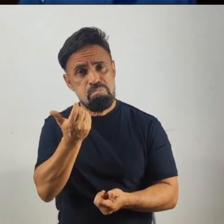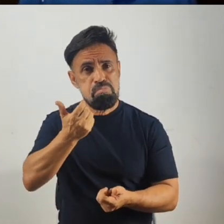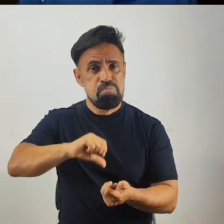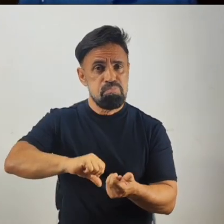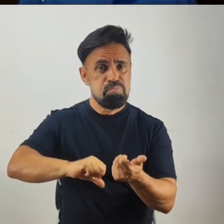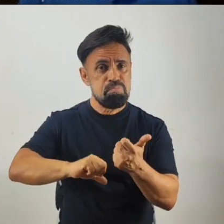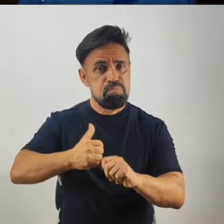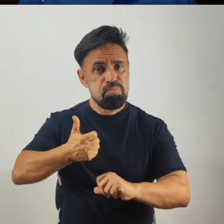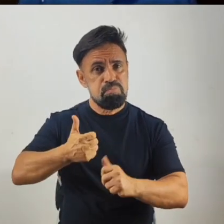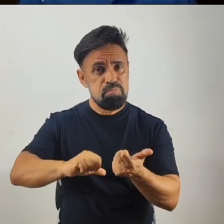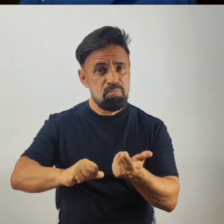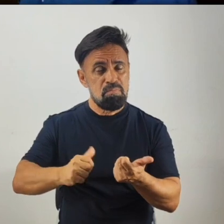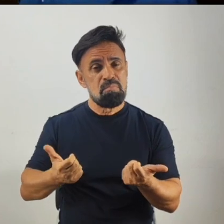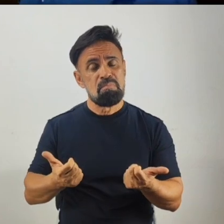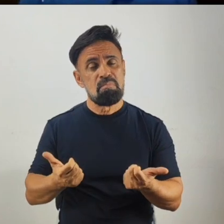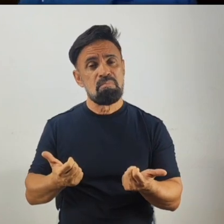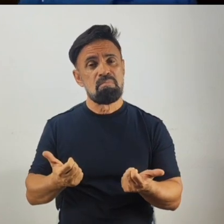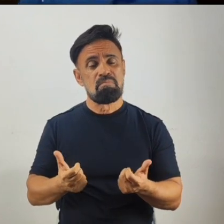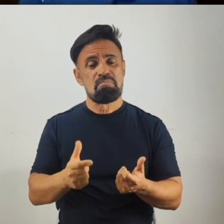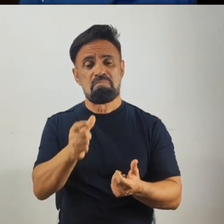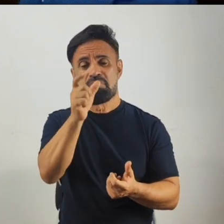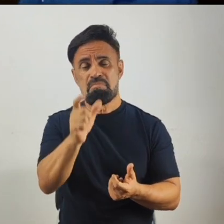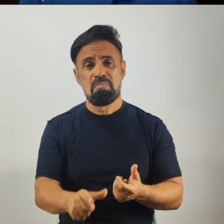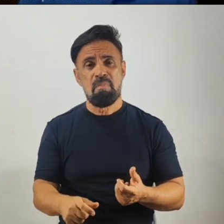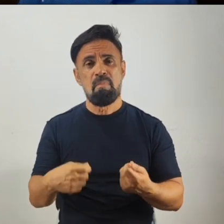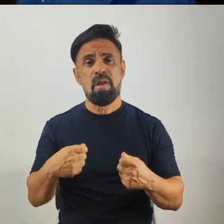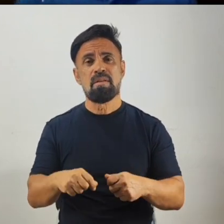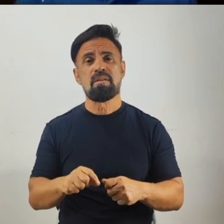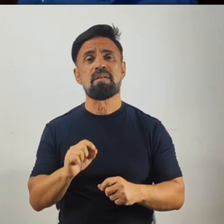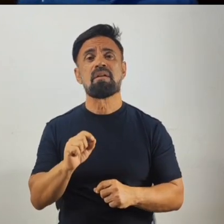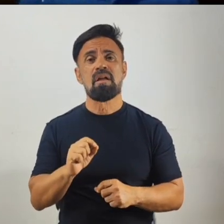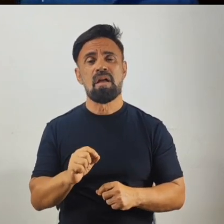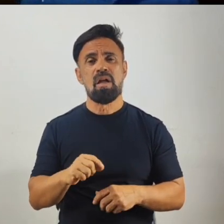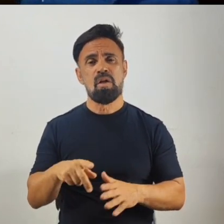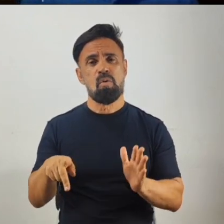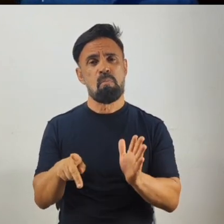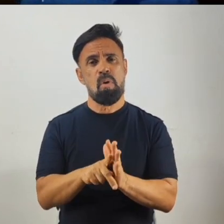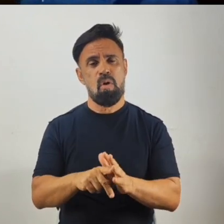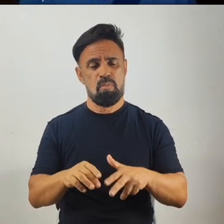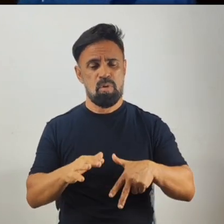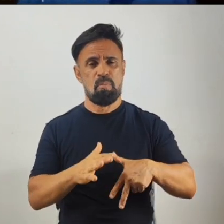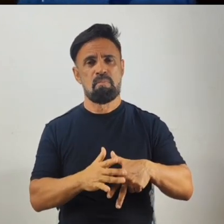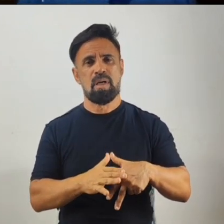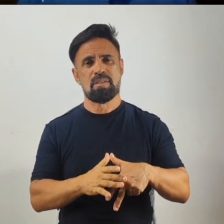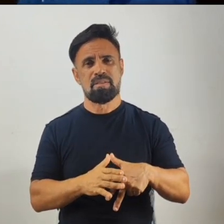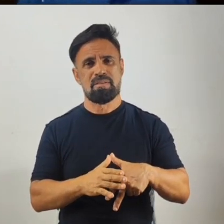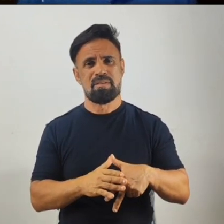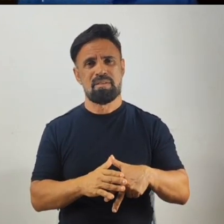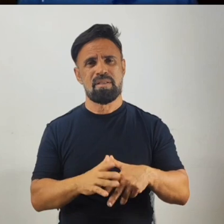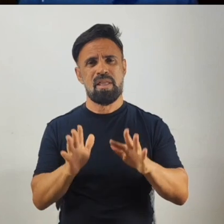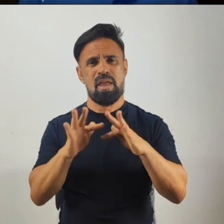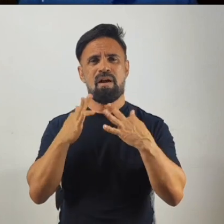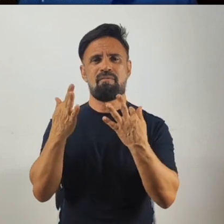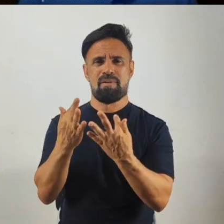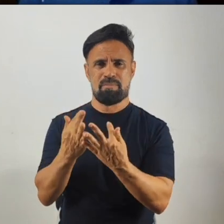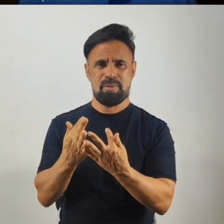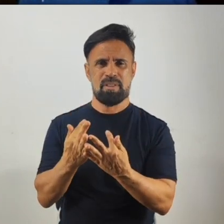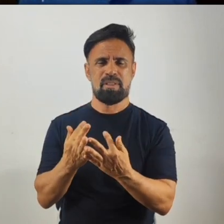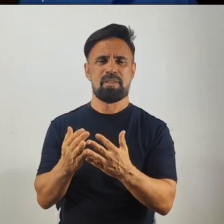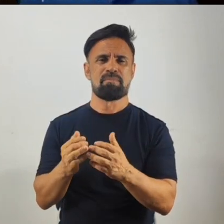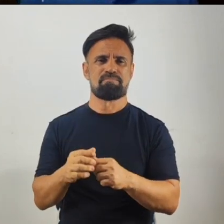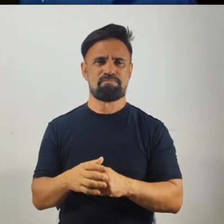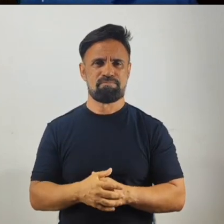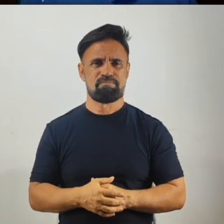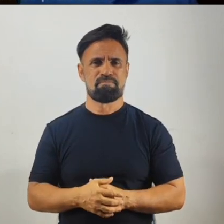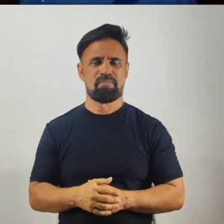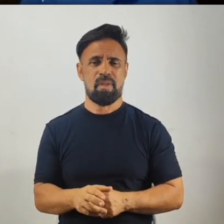eficiente, é um serviço adequado, é um eficiente à altura do que o paciente precisa, do que o paciente e